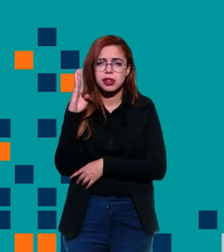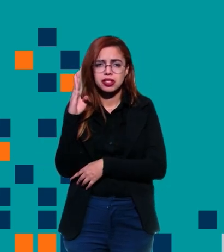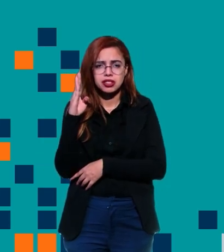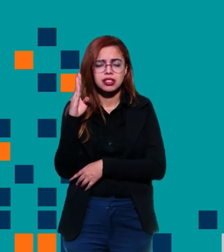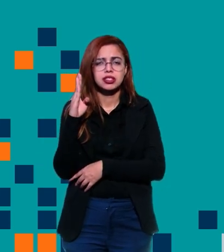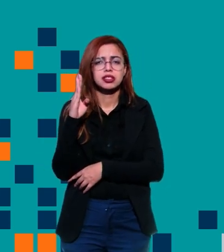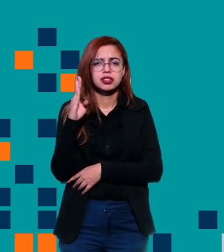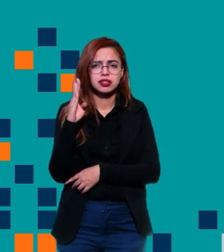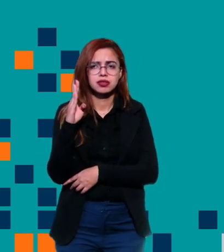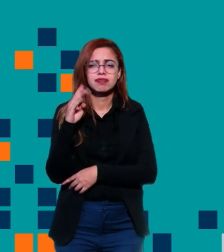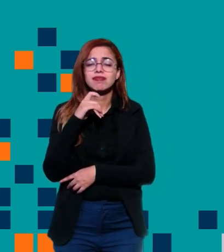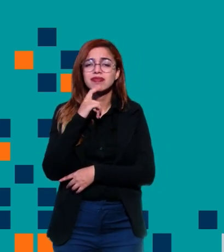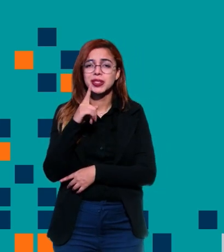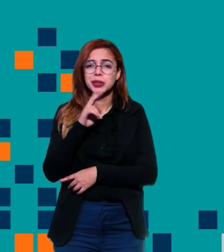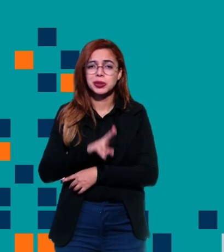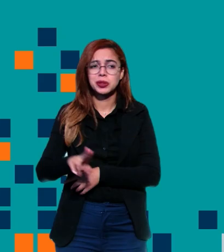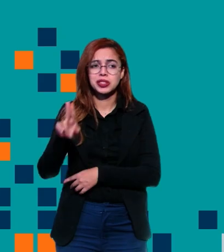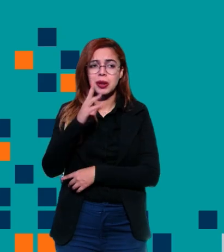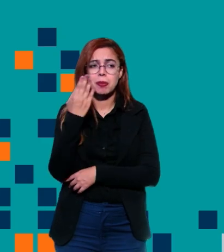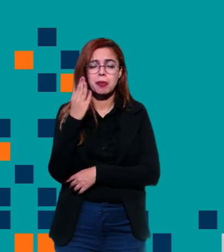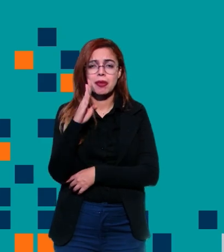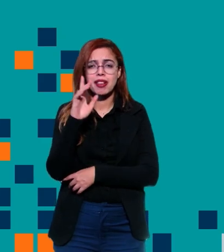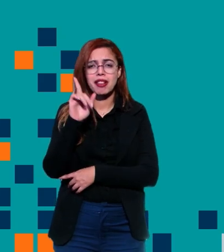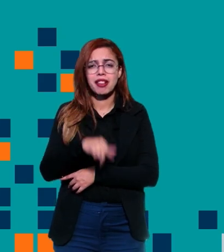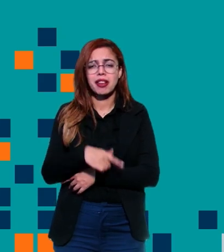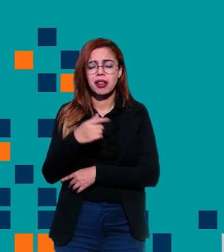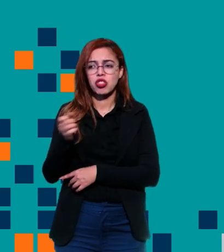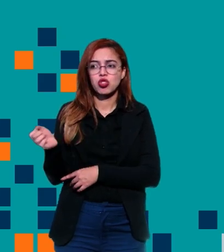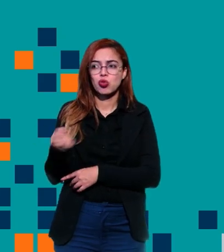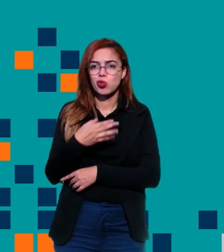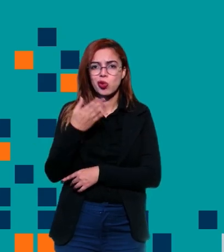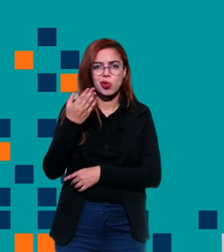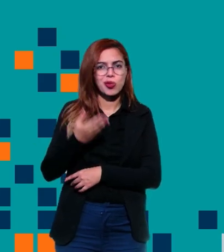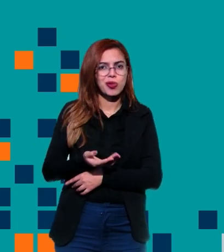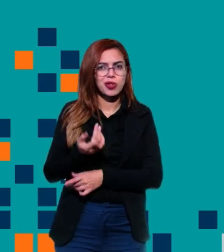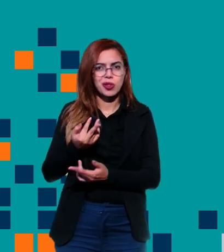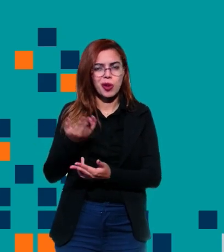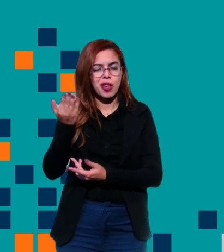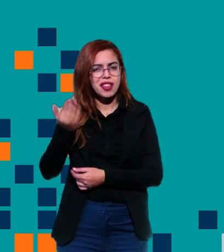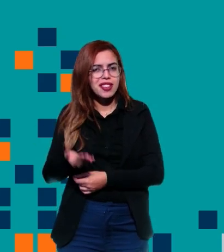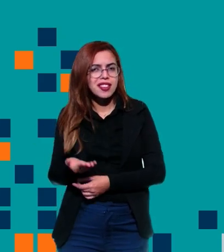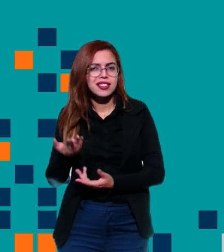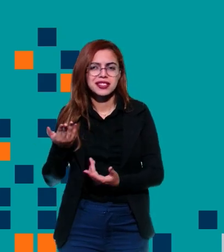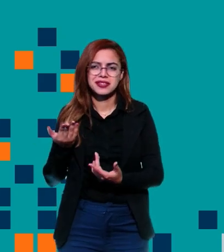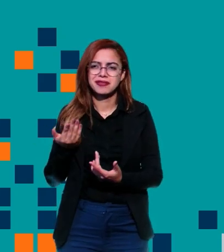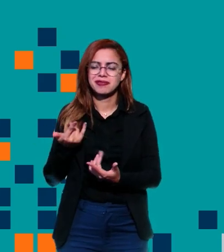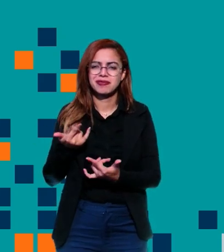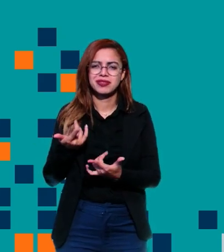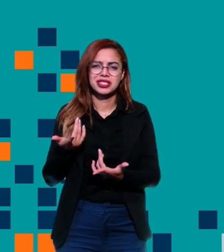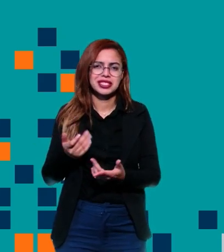Ninguém usava a madeira de uma maneira tão moderna, assim,